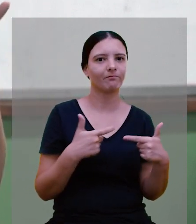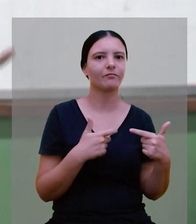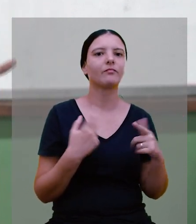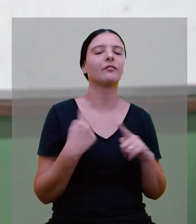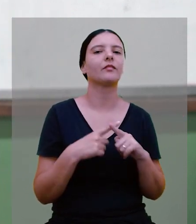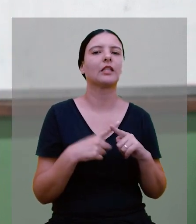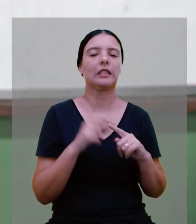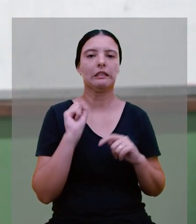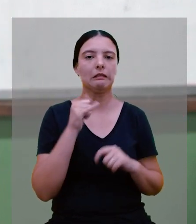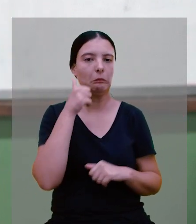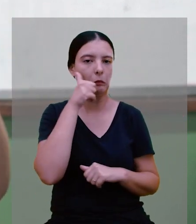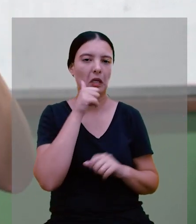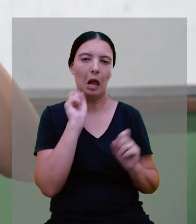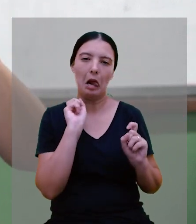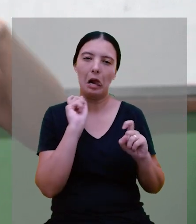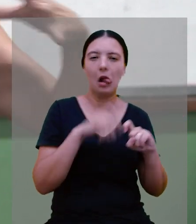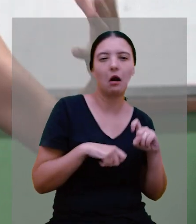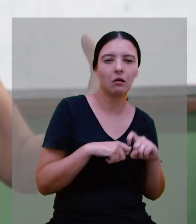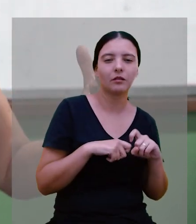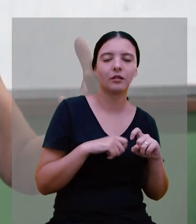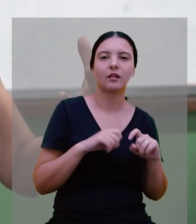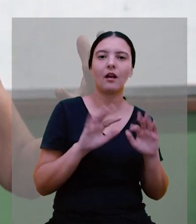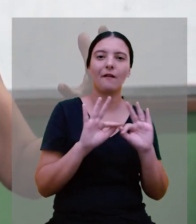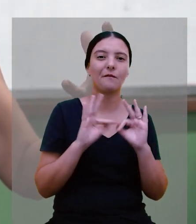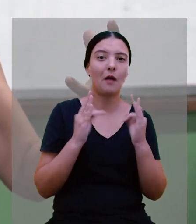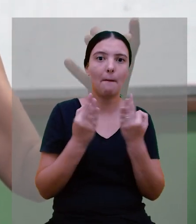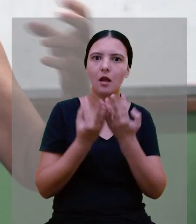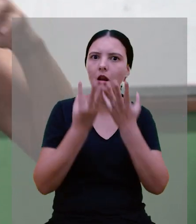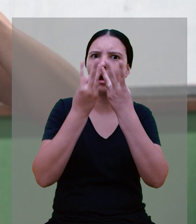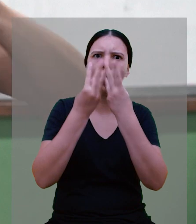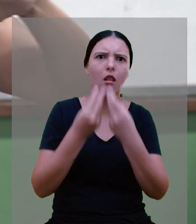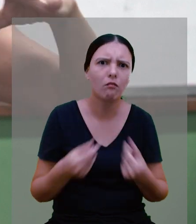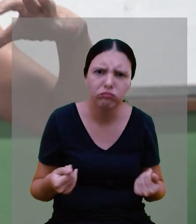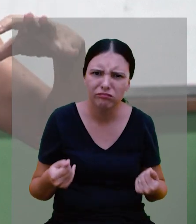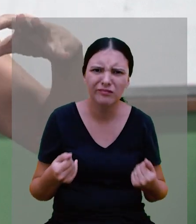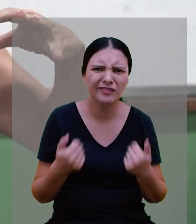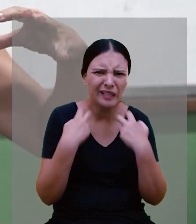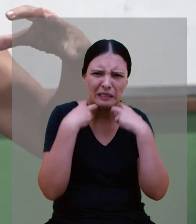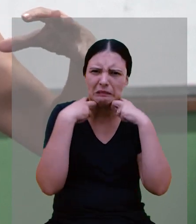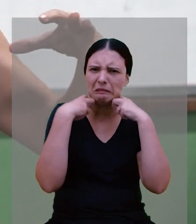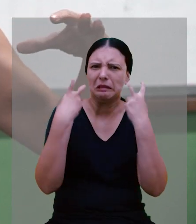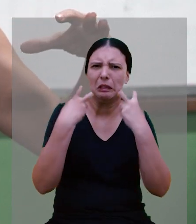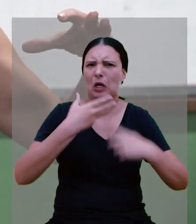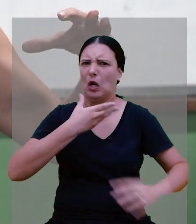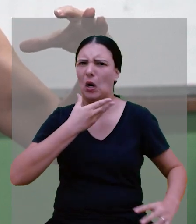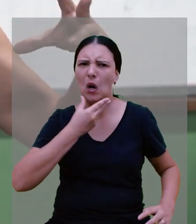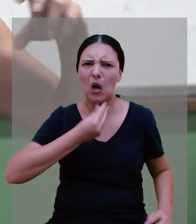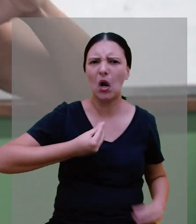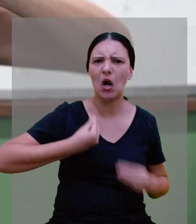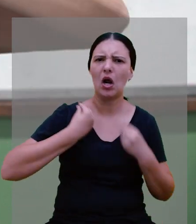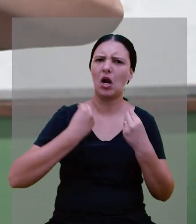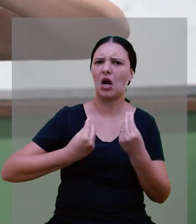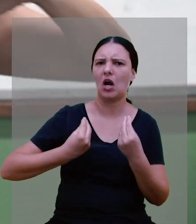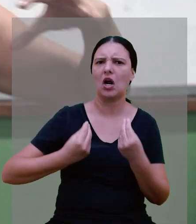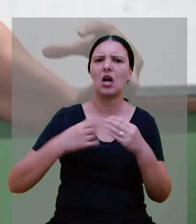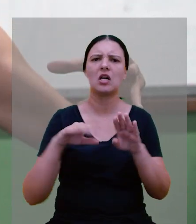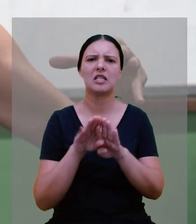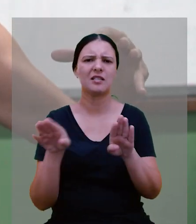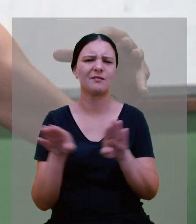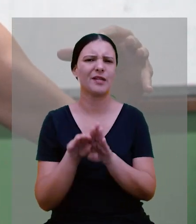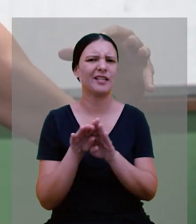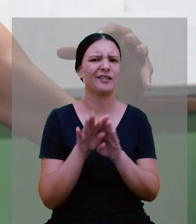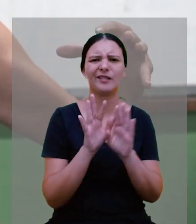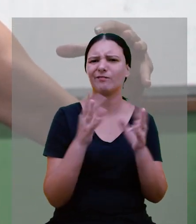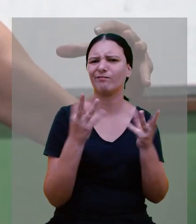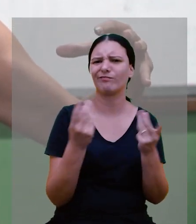ao estuprar uma mulher, você desmoraliza a família, você envergonha os homens daquela comunidade, você desmancha